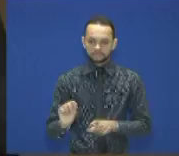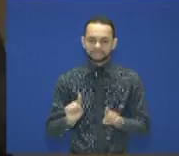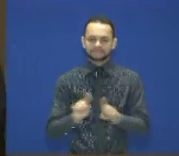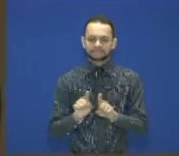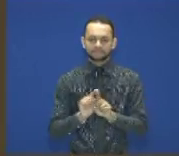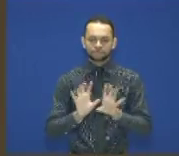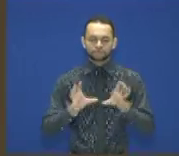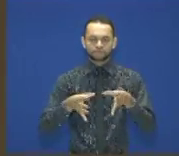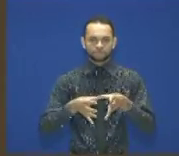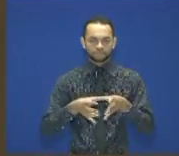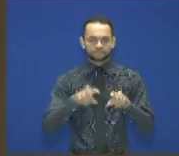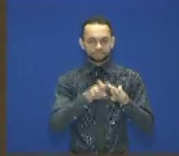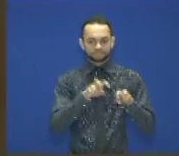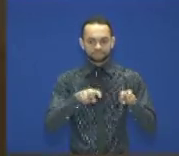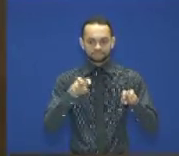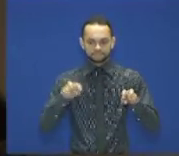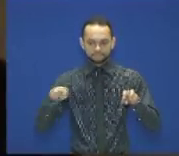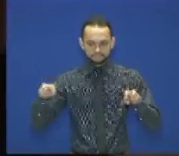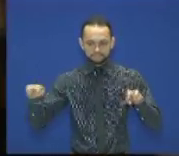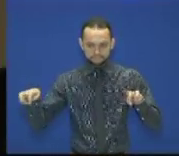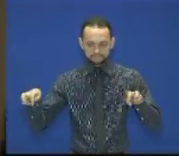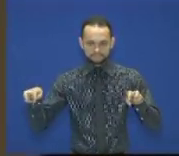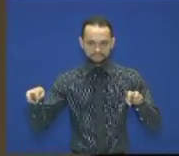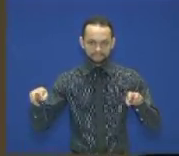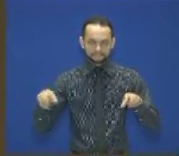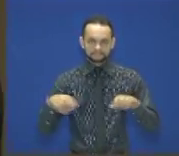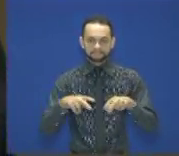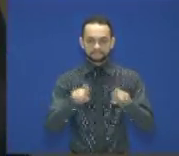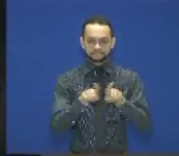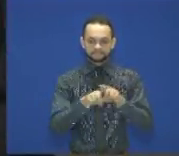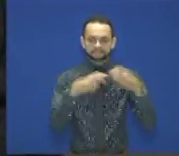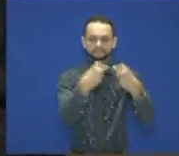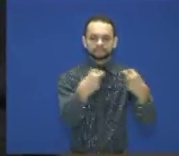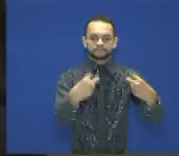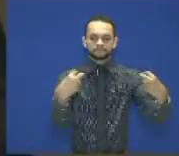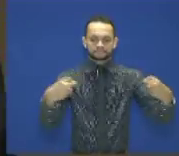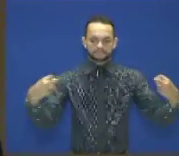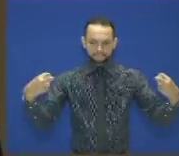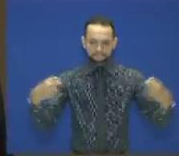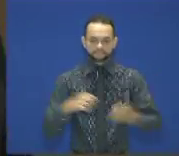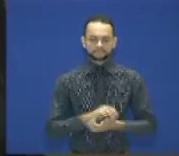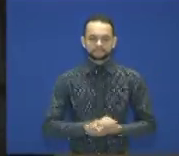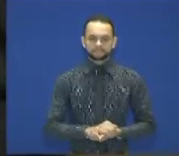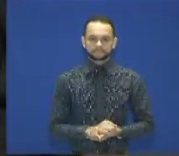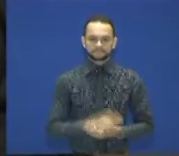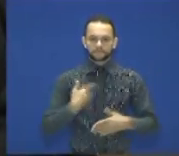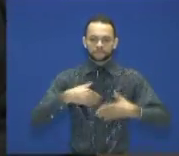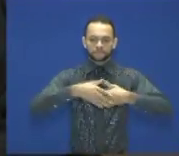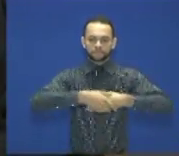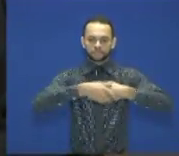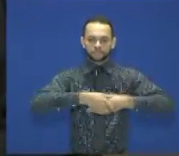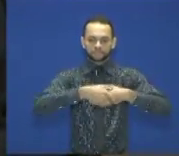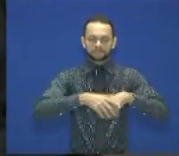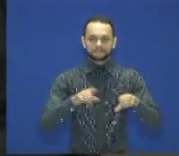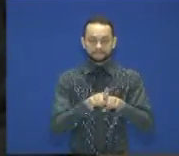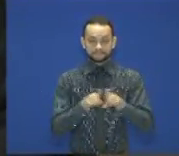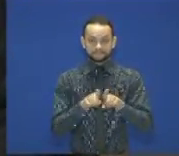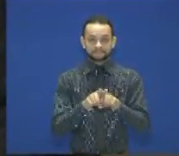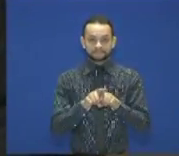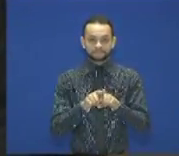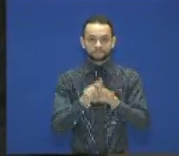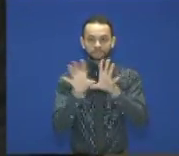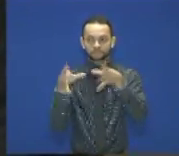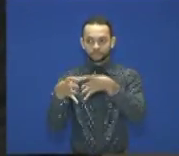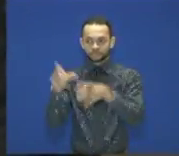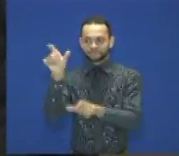diretiva e da tribuna de honra. Cumprimento os formandos e formandas